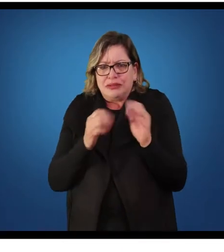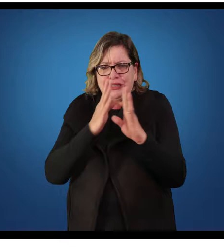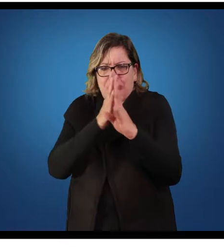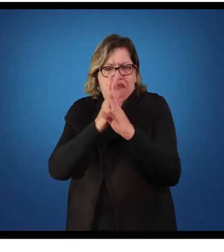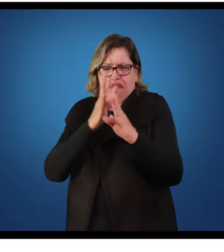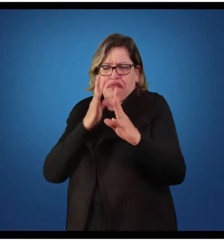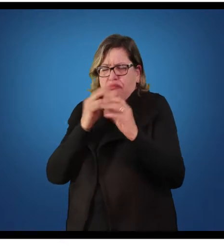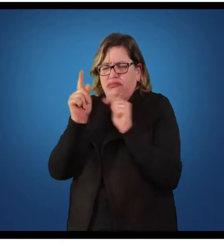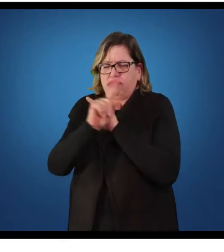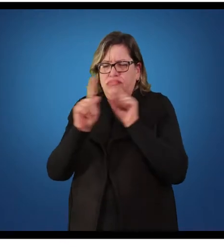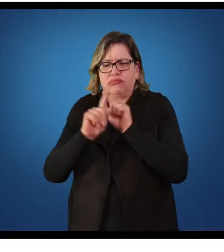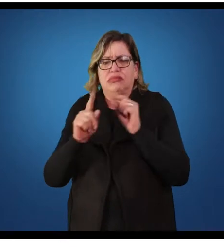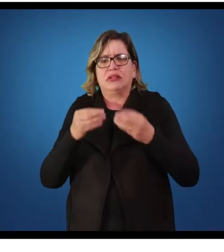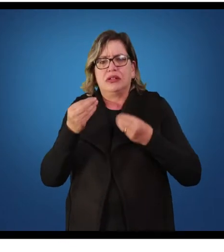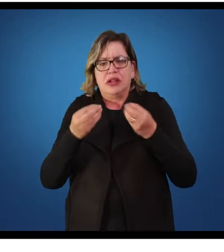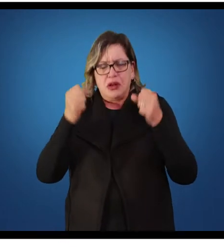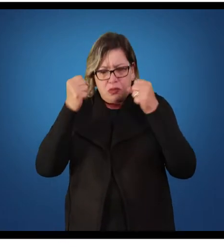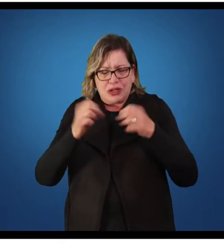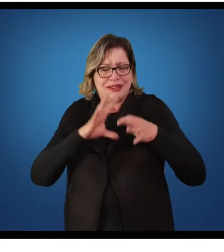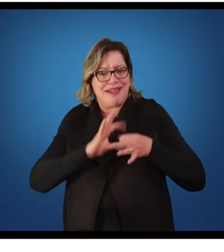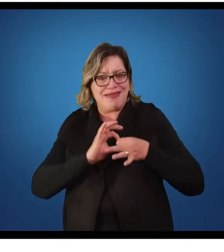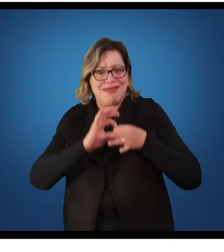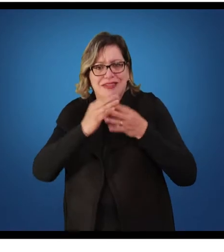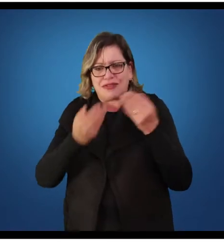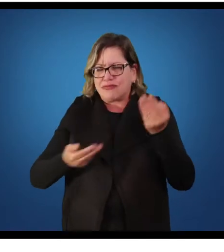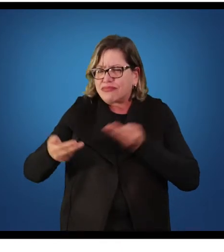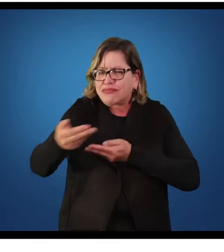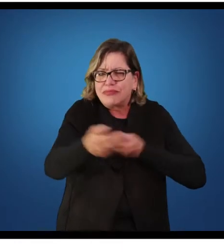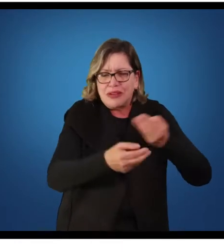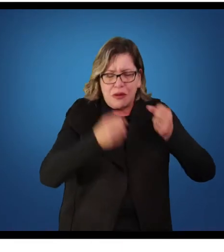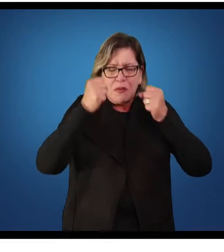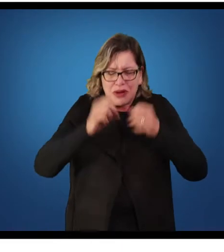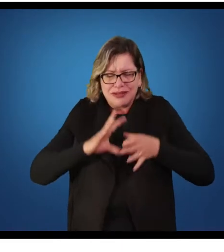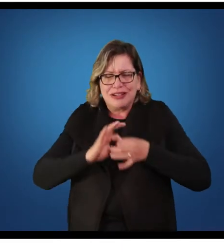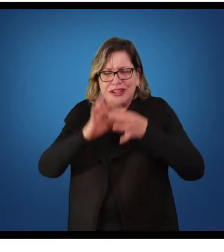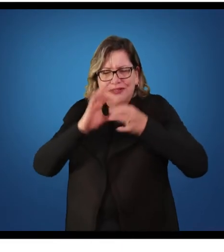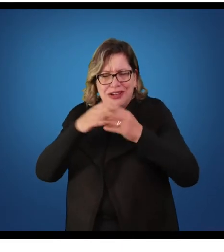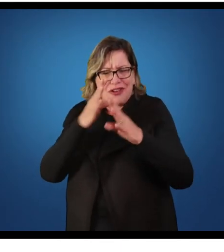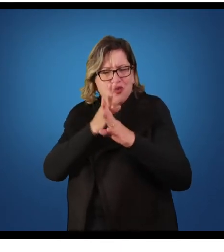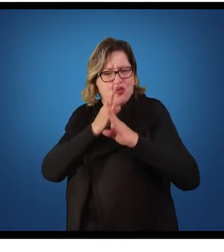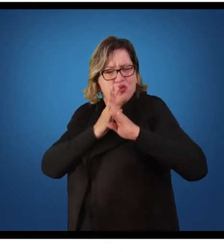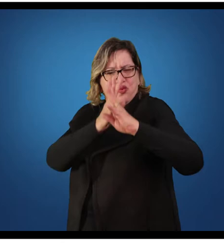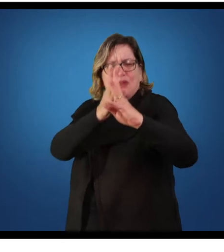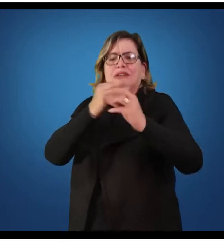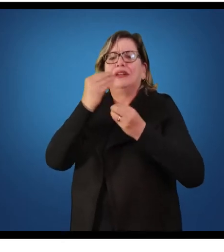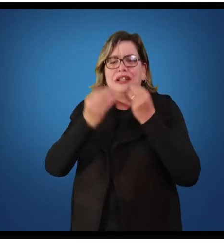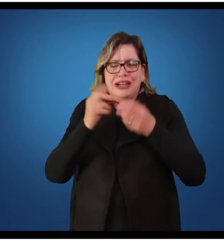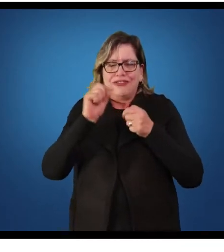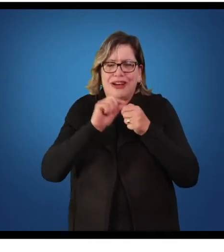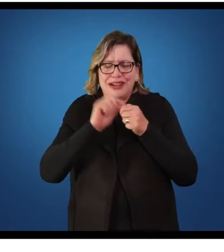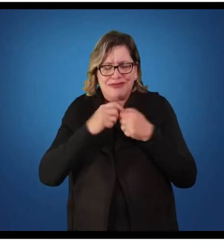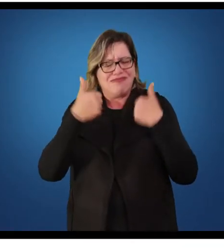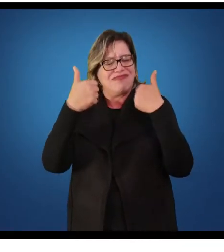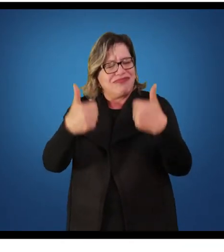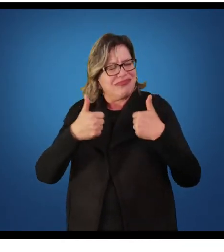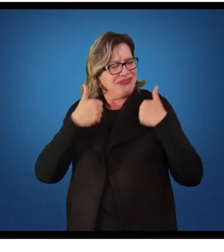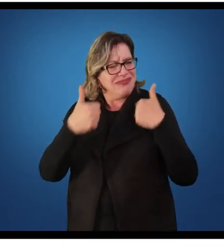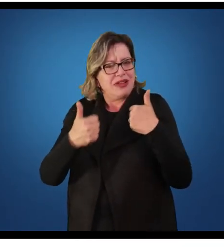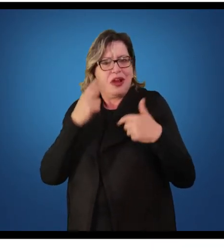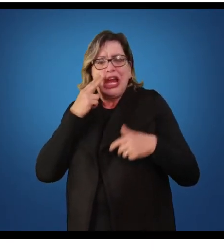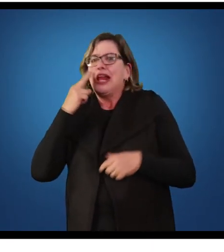colunas. Pode, vai. Pode sair um atrás do outro. Isso,